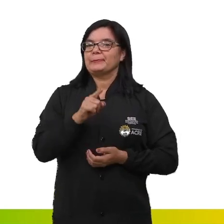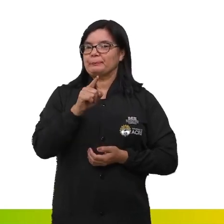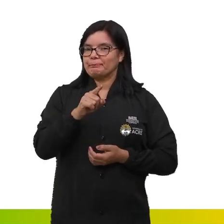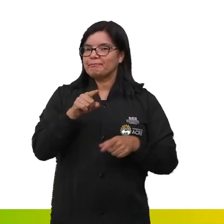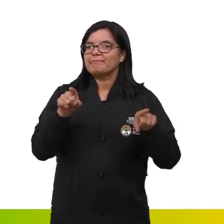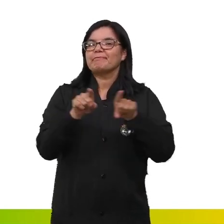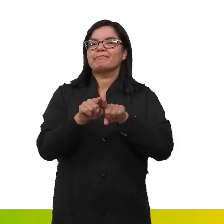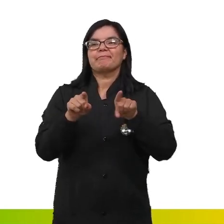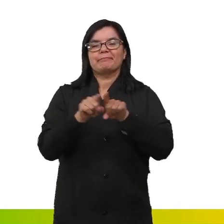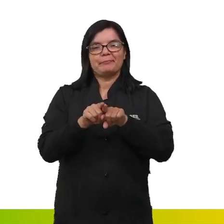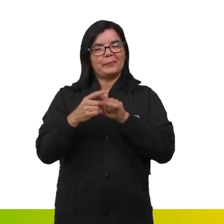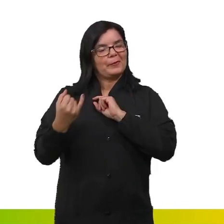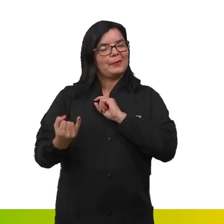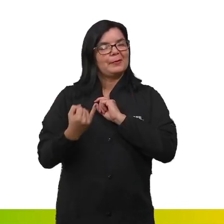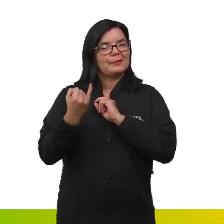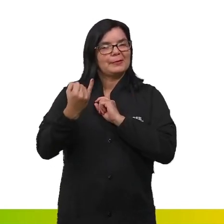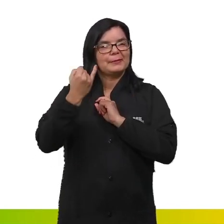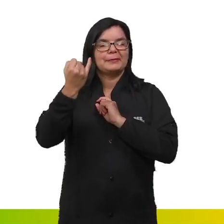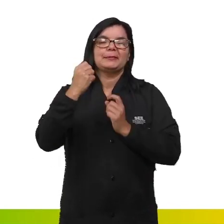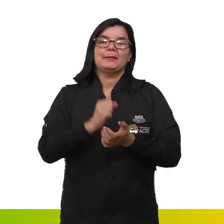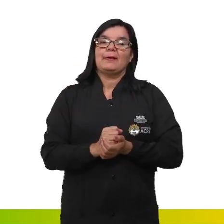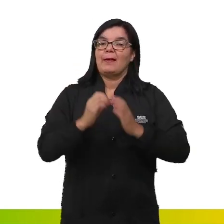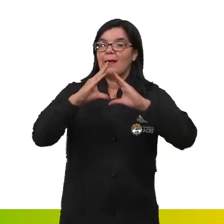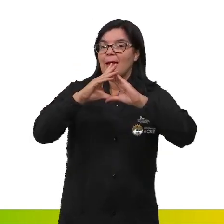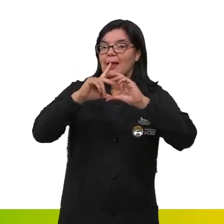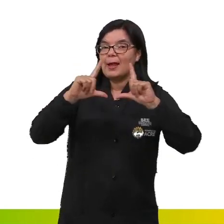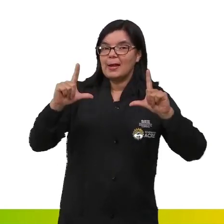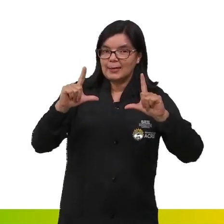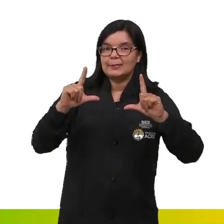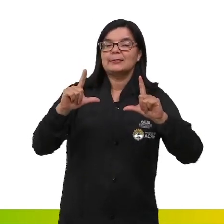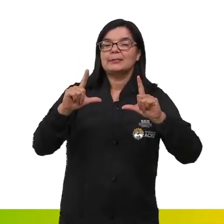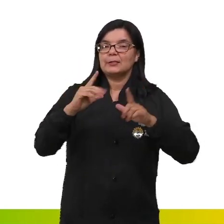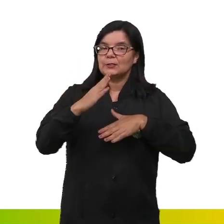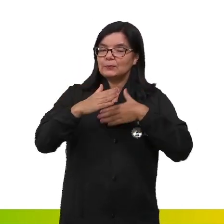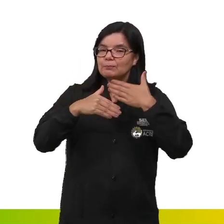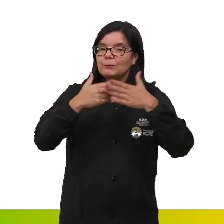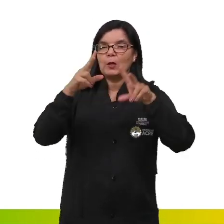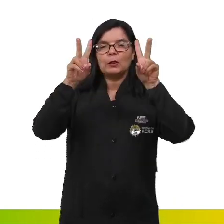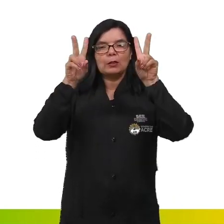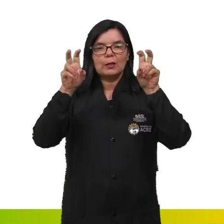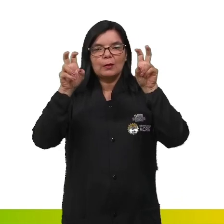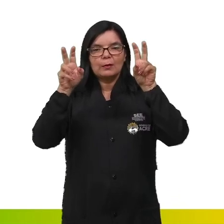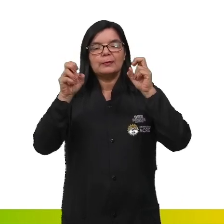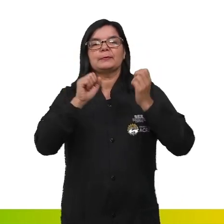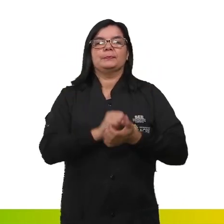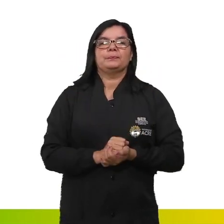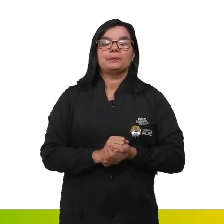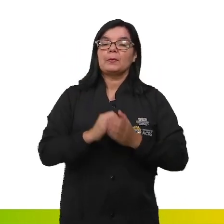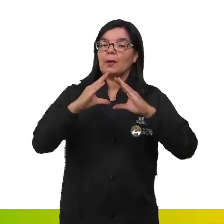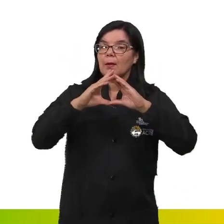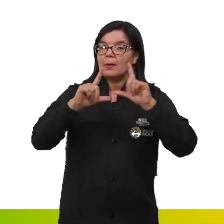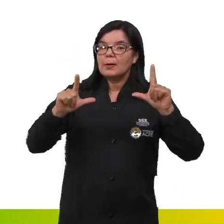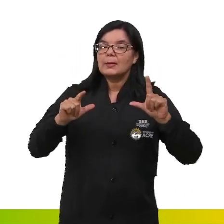ponto aqui é muito importante, que é a clareza e progressão temática. A clareza quer dizer que as